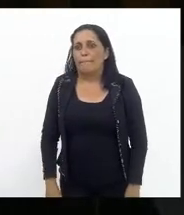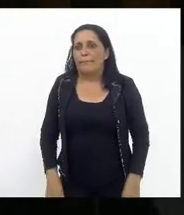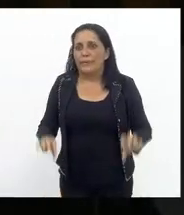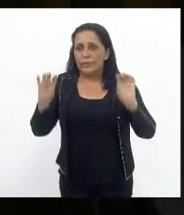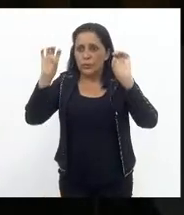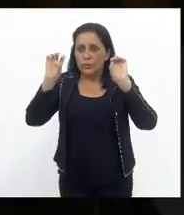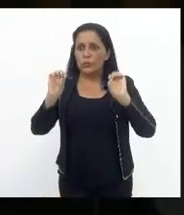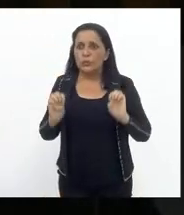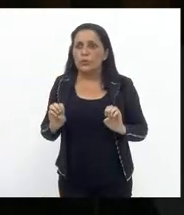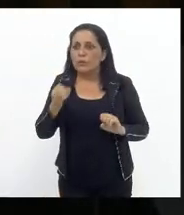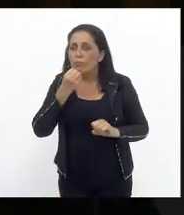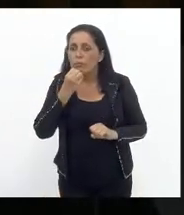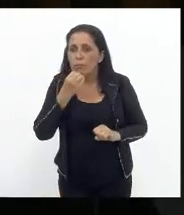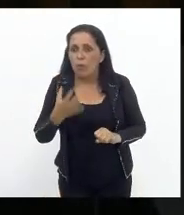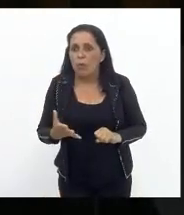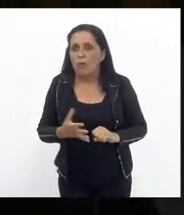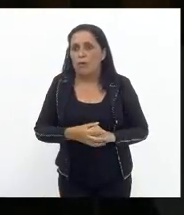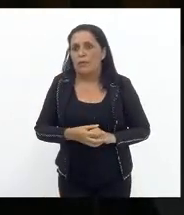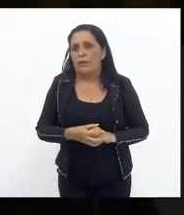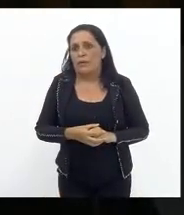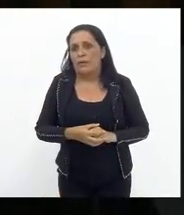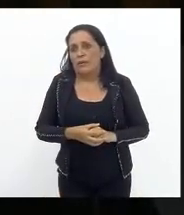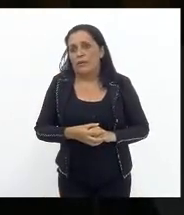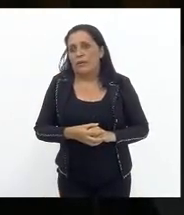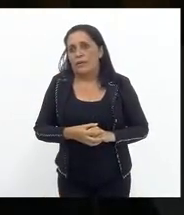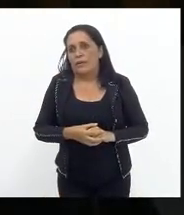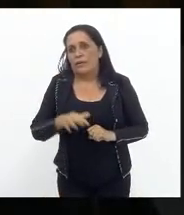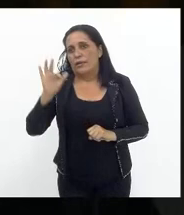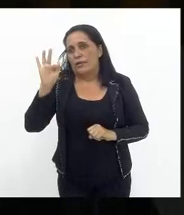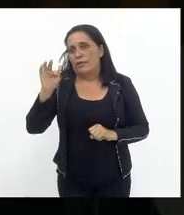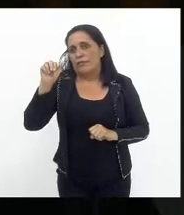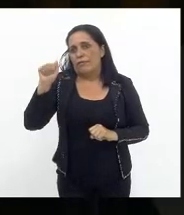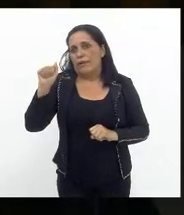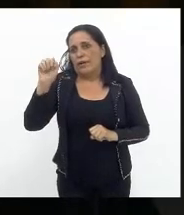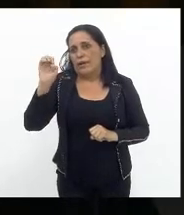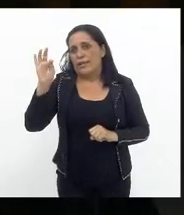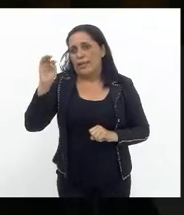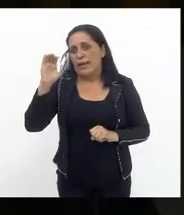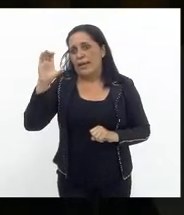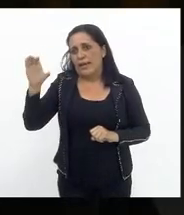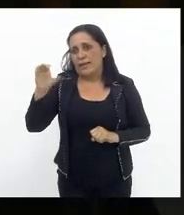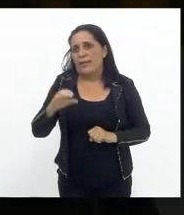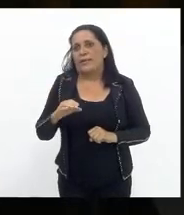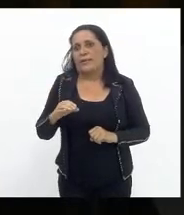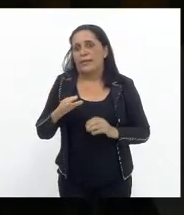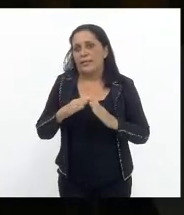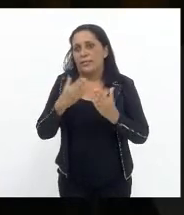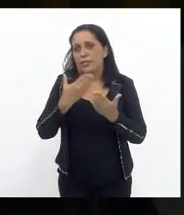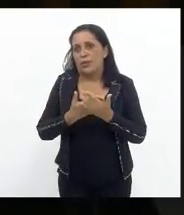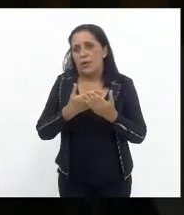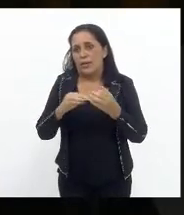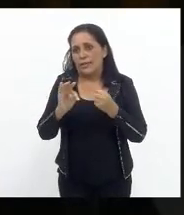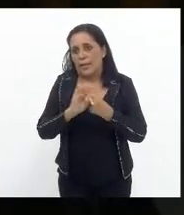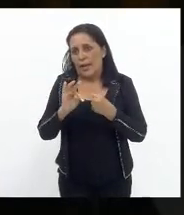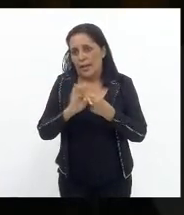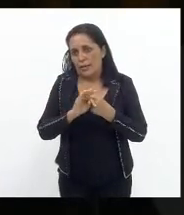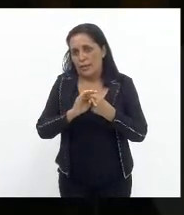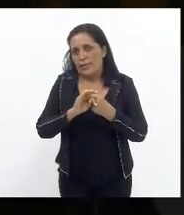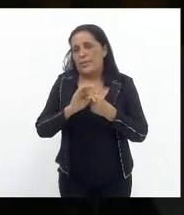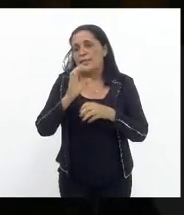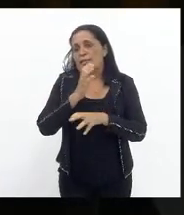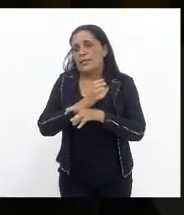estrutura ficou tão boa que seria FAETEC, a Escola Técnico Cívico